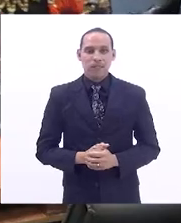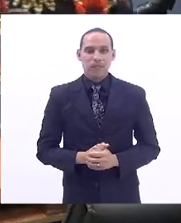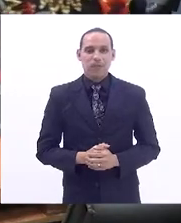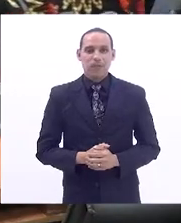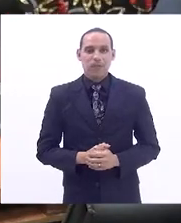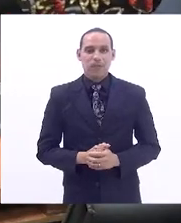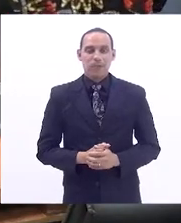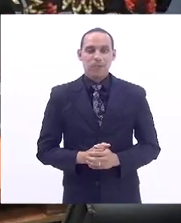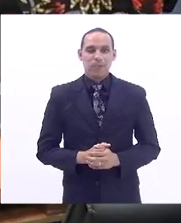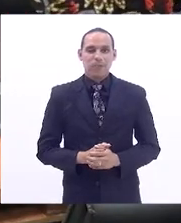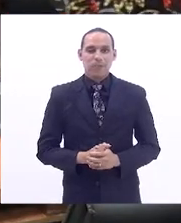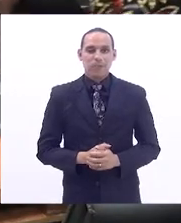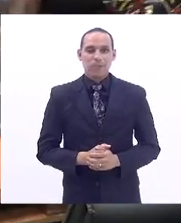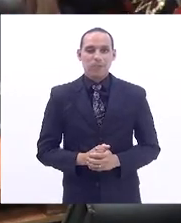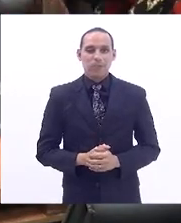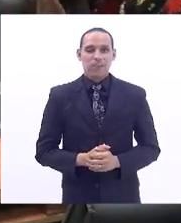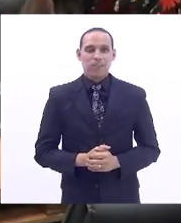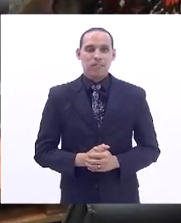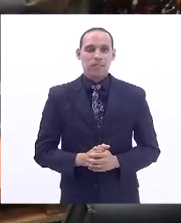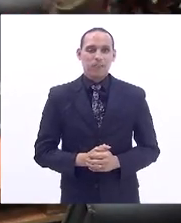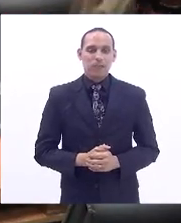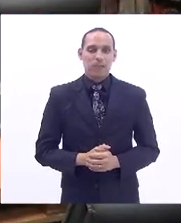E aí